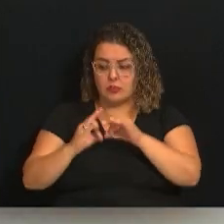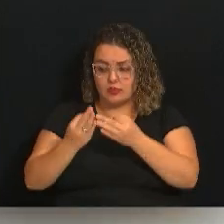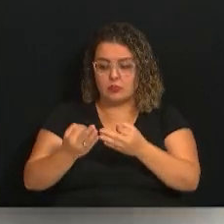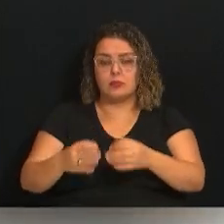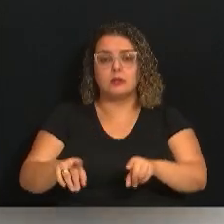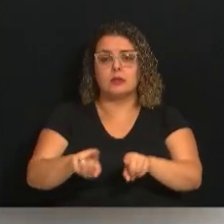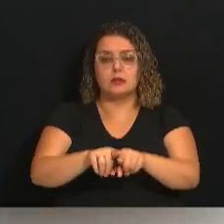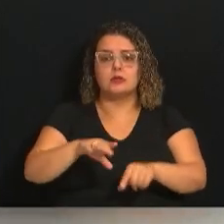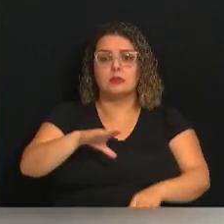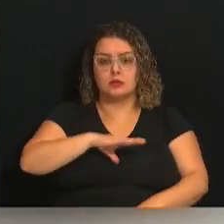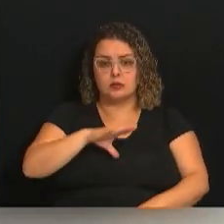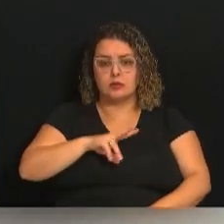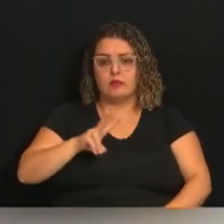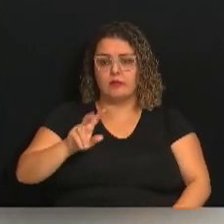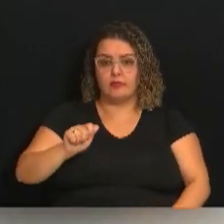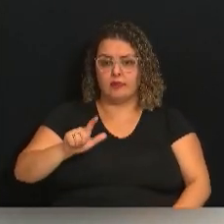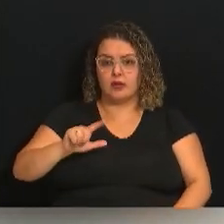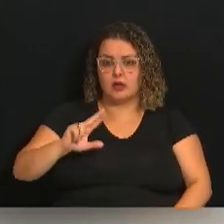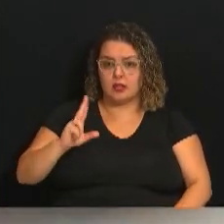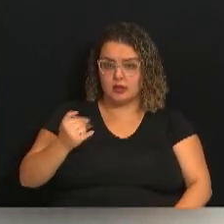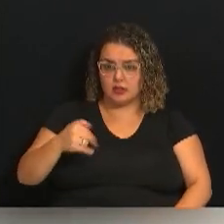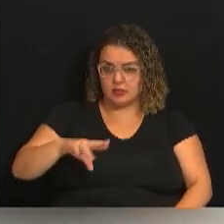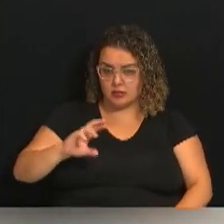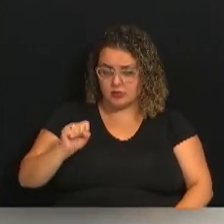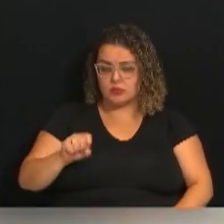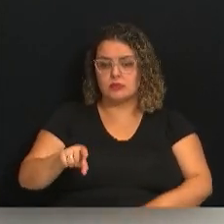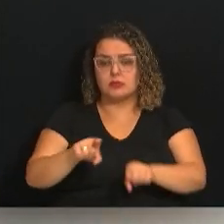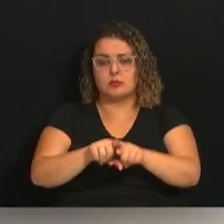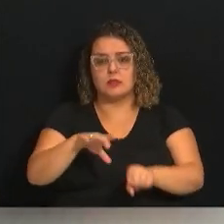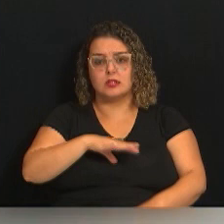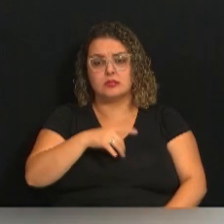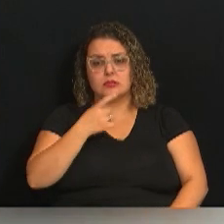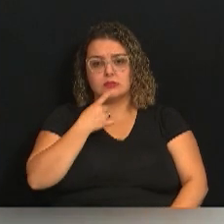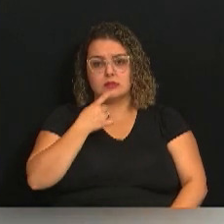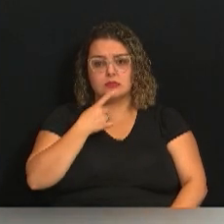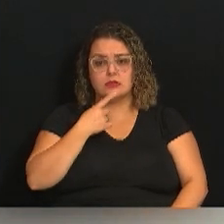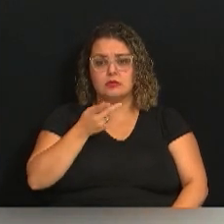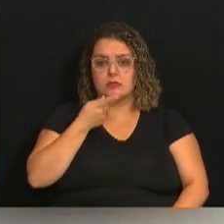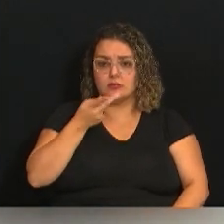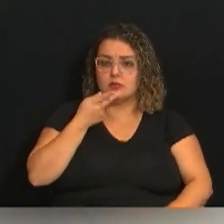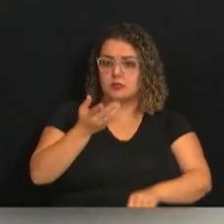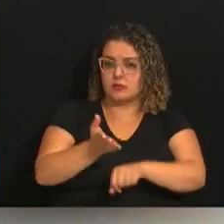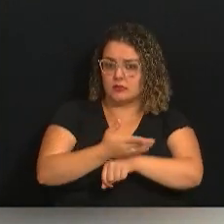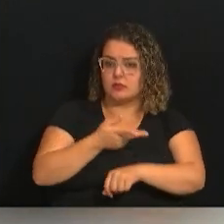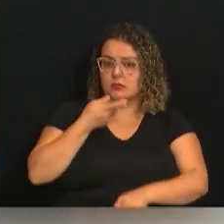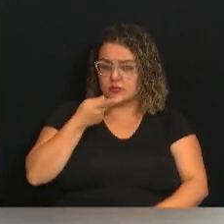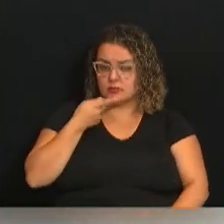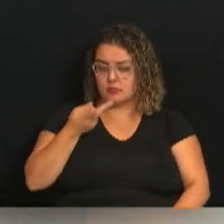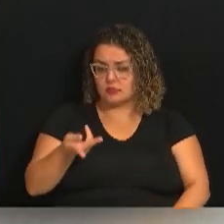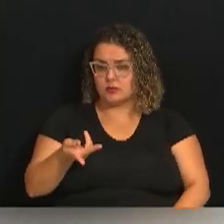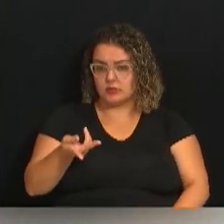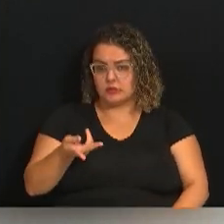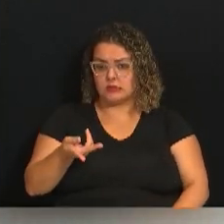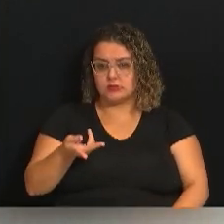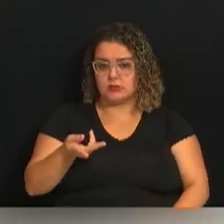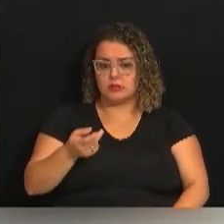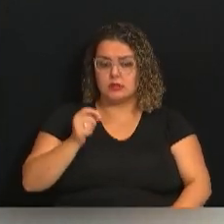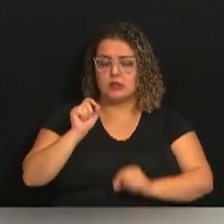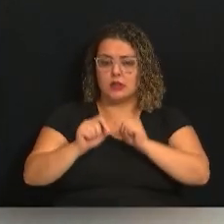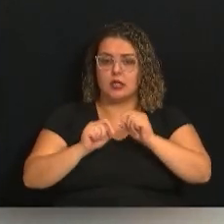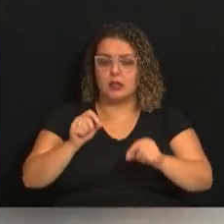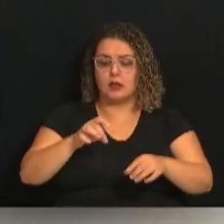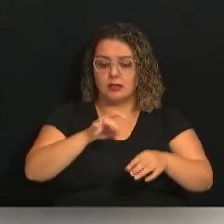de Valinhos, é para o nosso município aqui em Campinas, como os que me antecederam disseram, quem produz